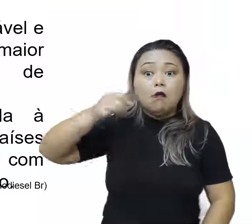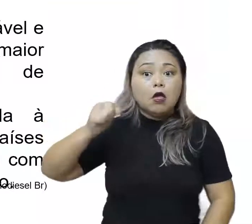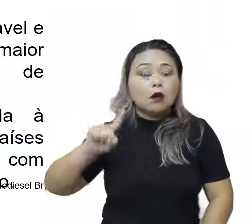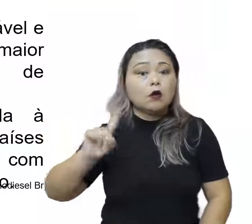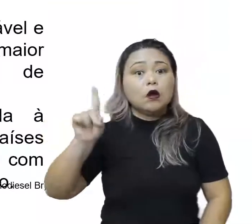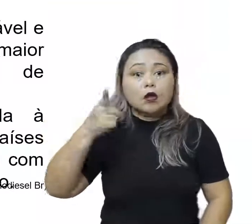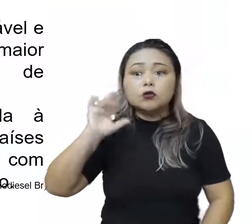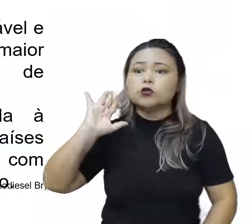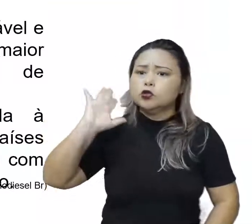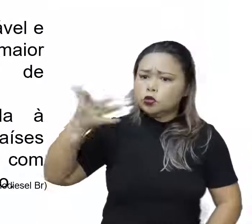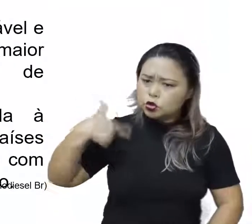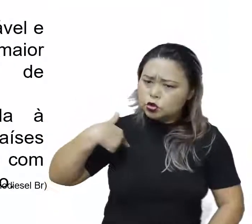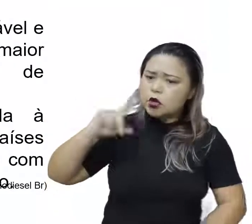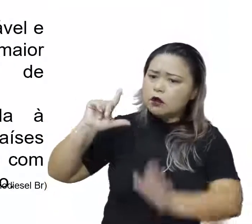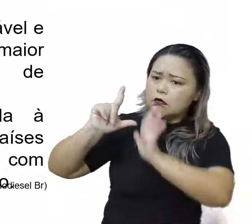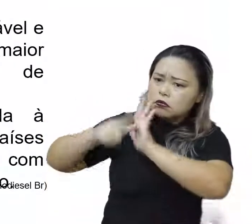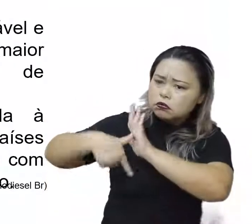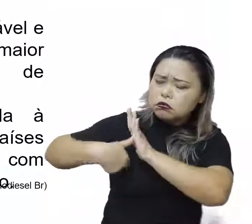atrasado.